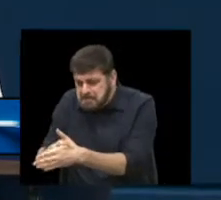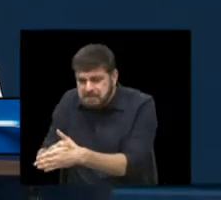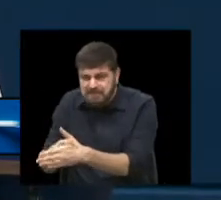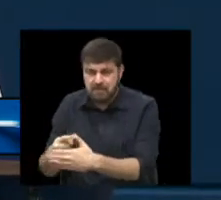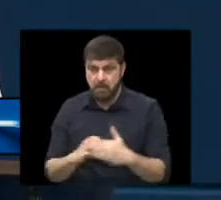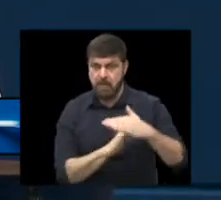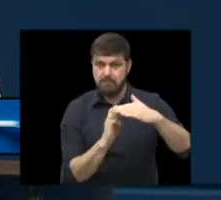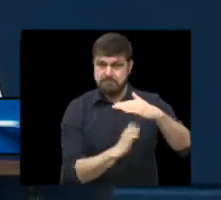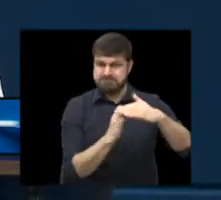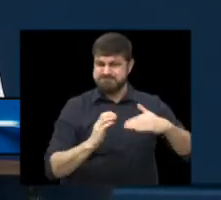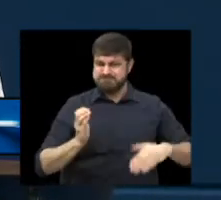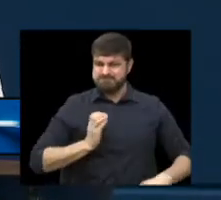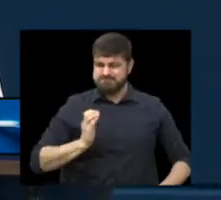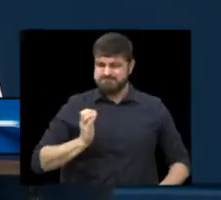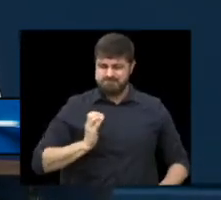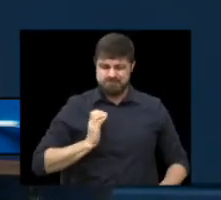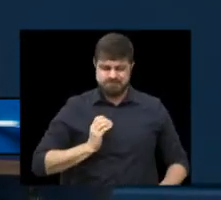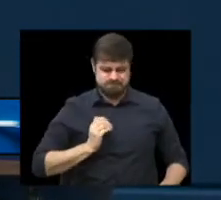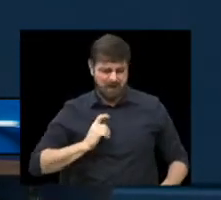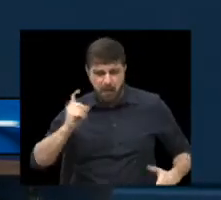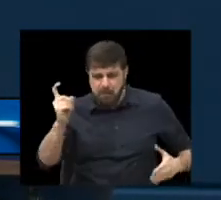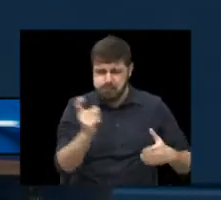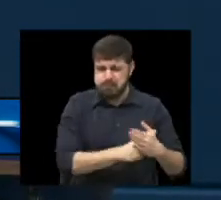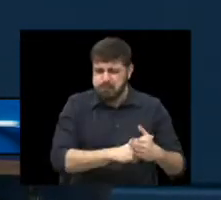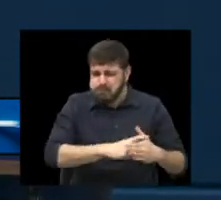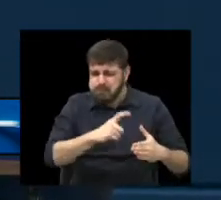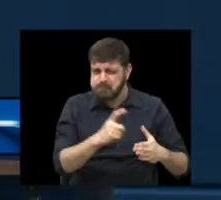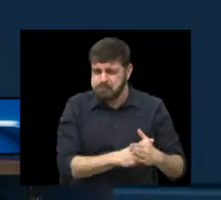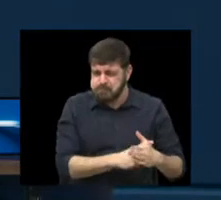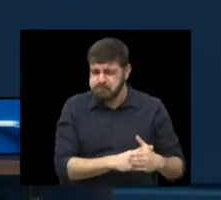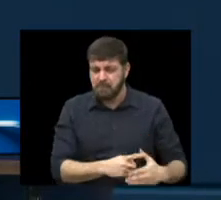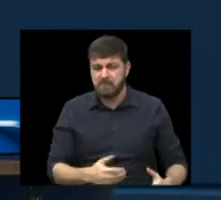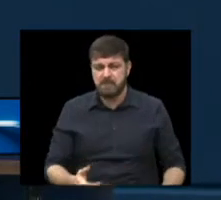grandes devedores de IPTU, por exemplo, no município.